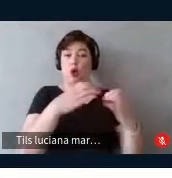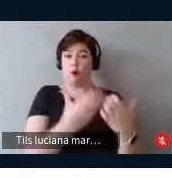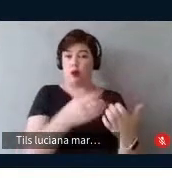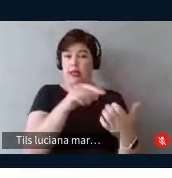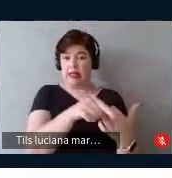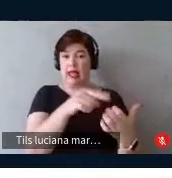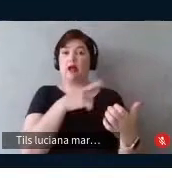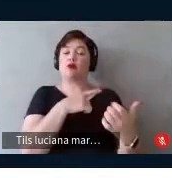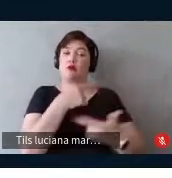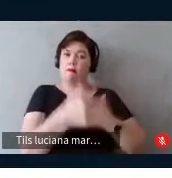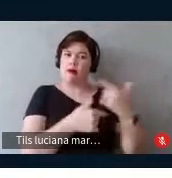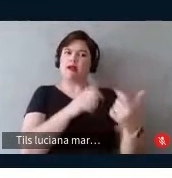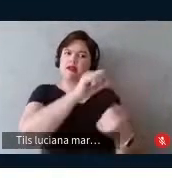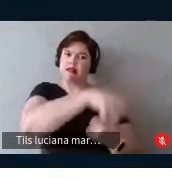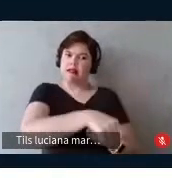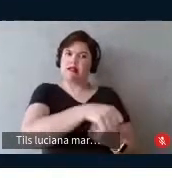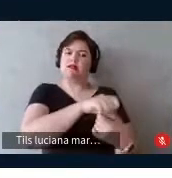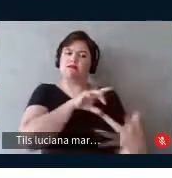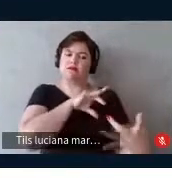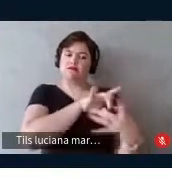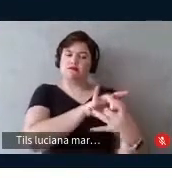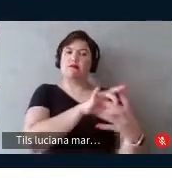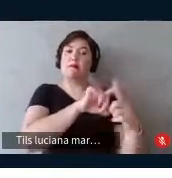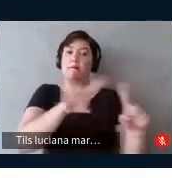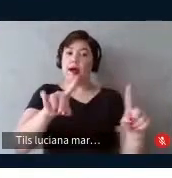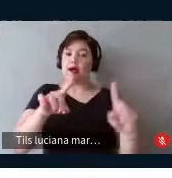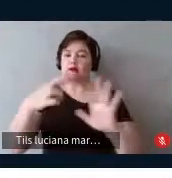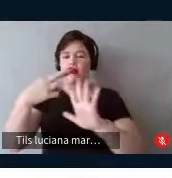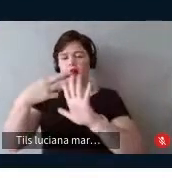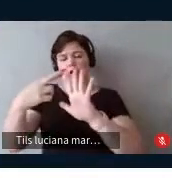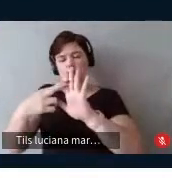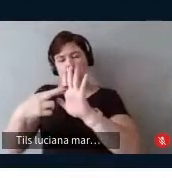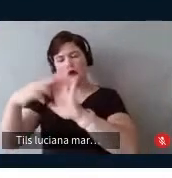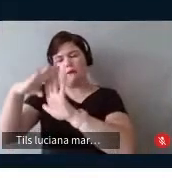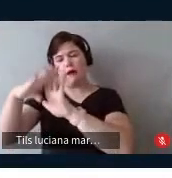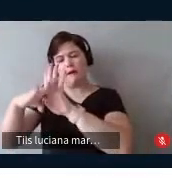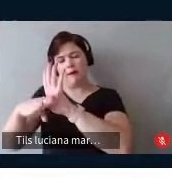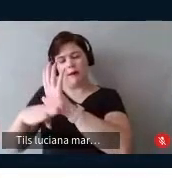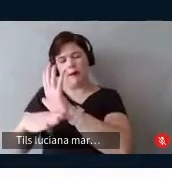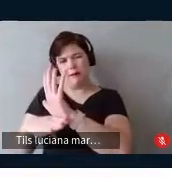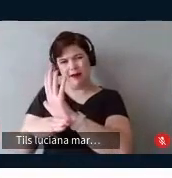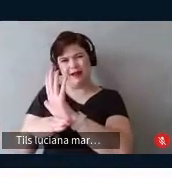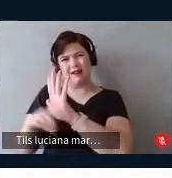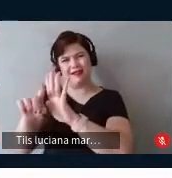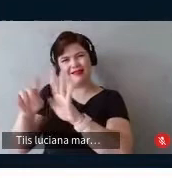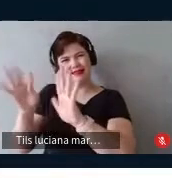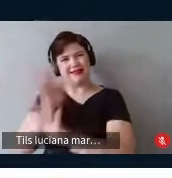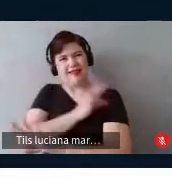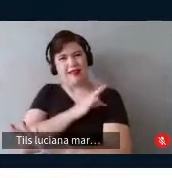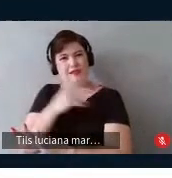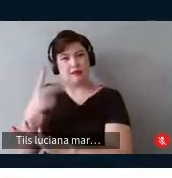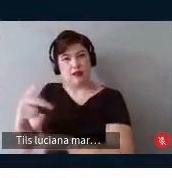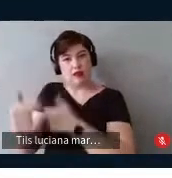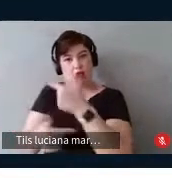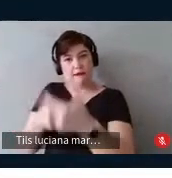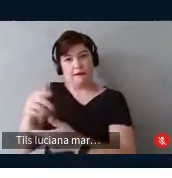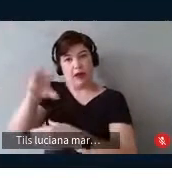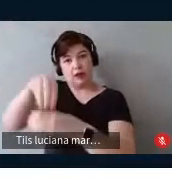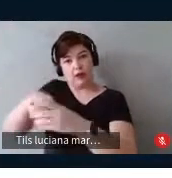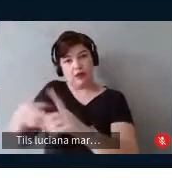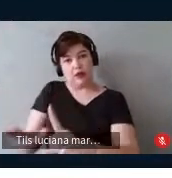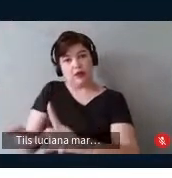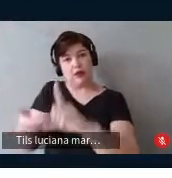tem, os requisitos técnicos, as especificidades técnicas da sua atuação na TV Câmara